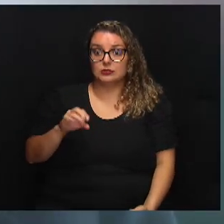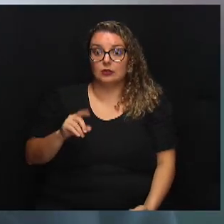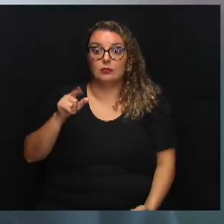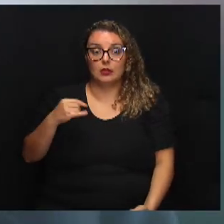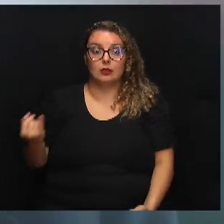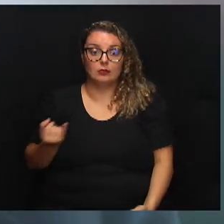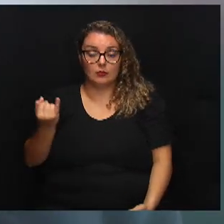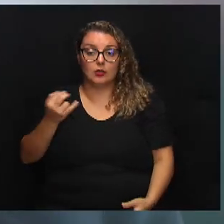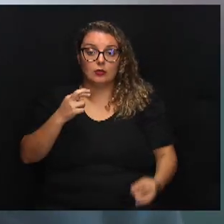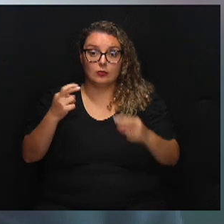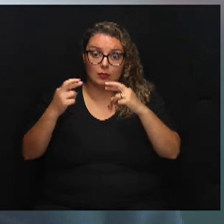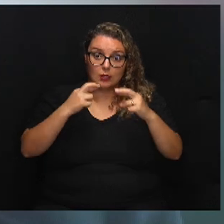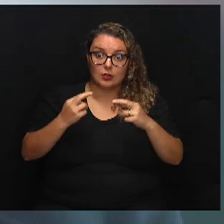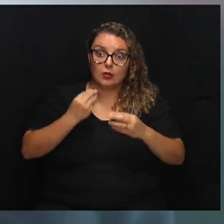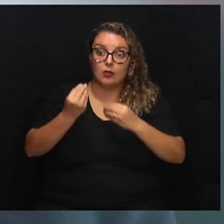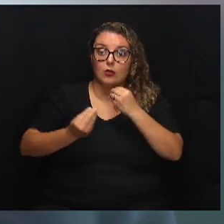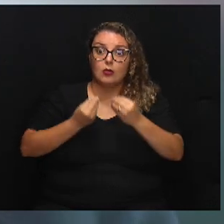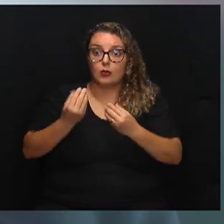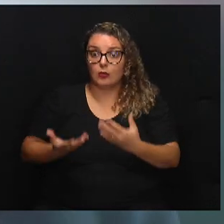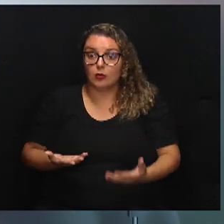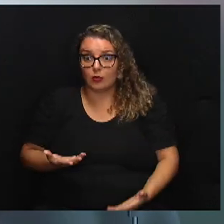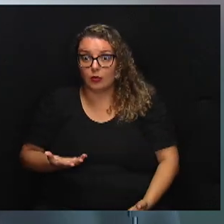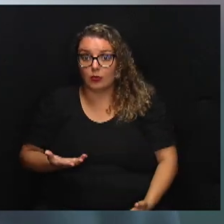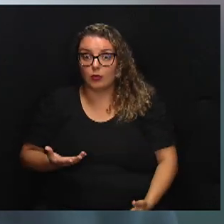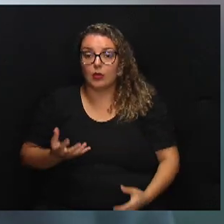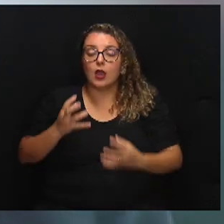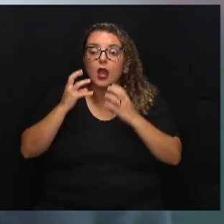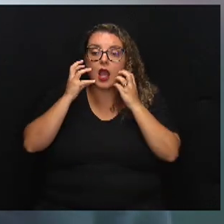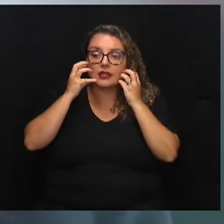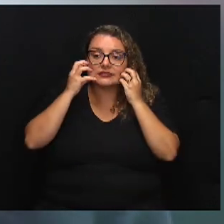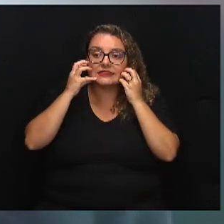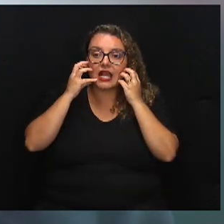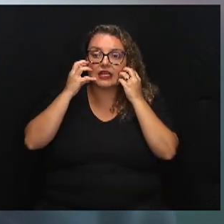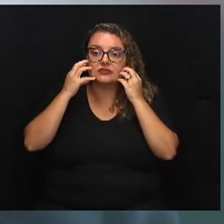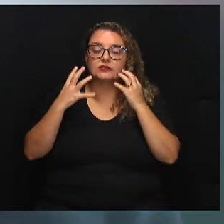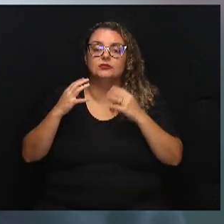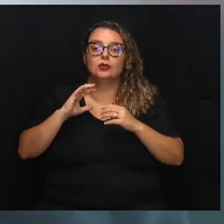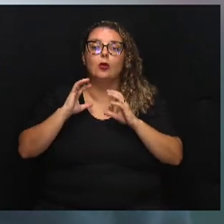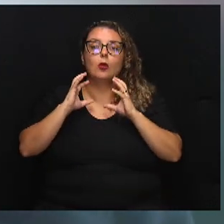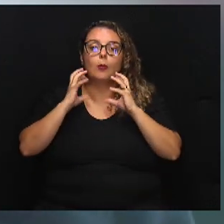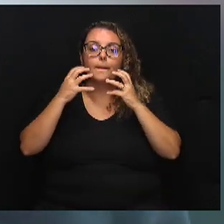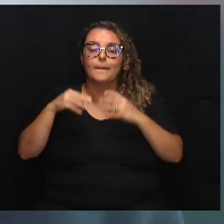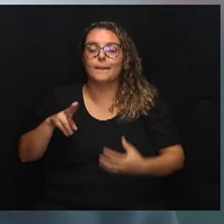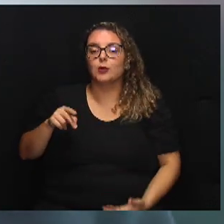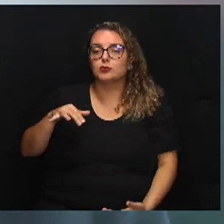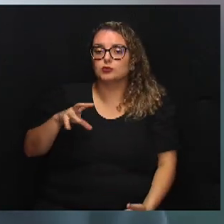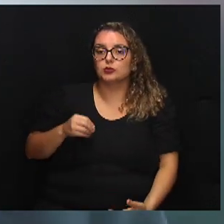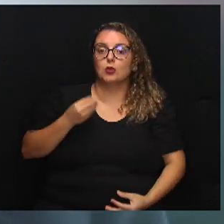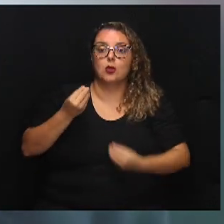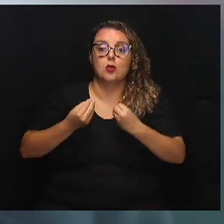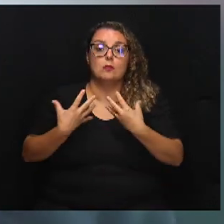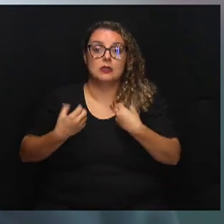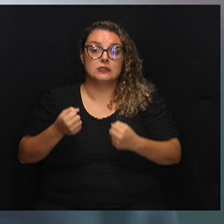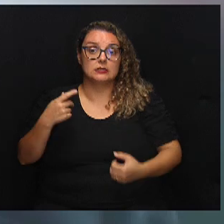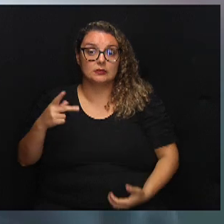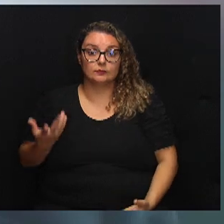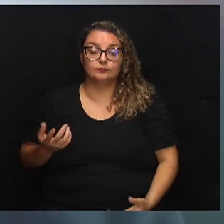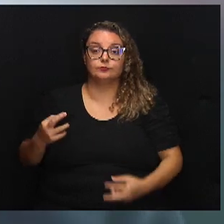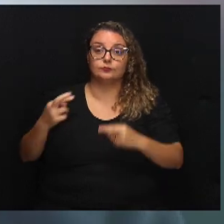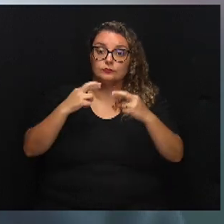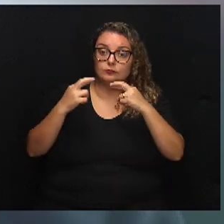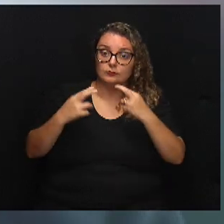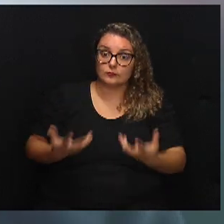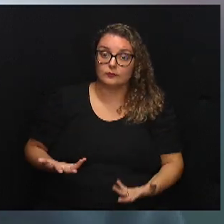importante, verificar como é que está o tônus muscular dessa criança, verificar como é a aceitação dela, verificar